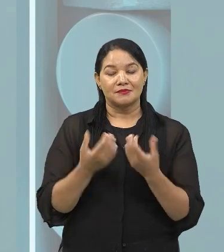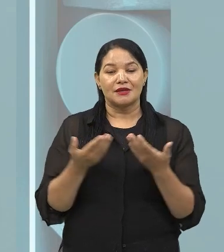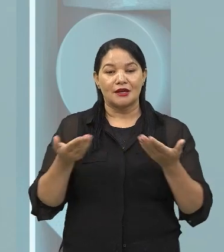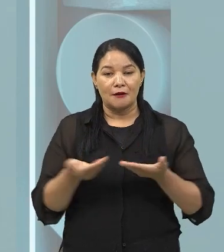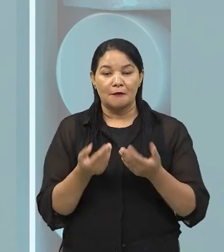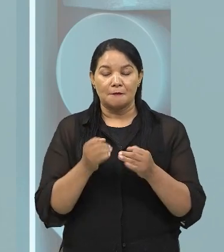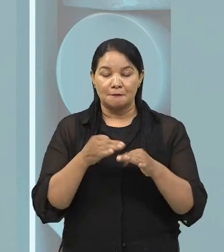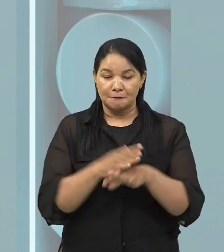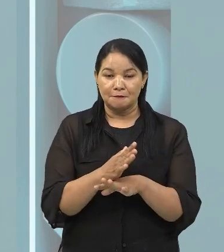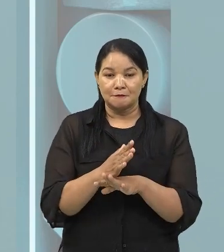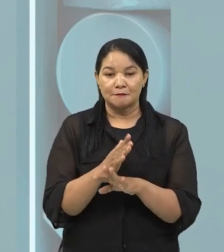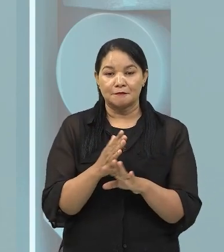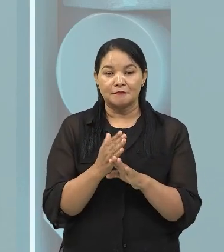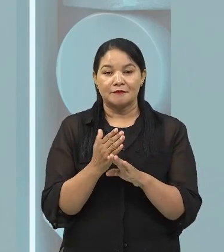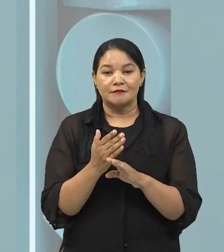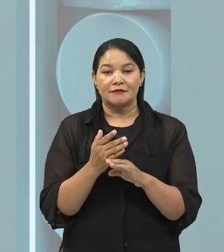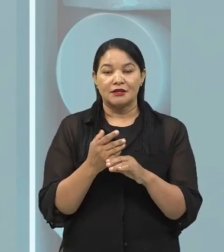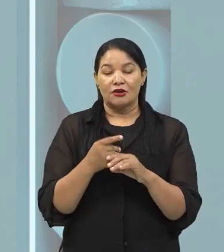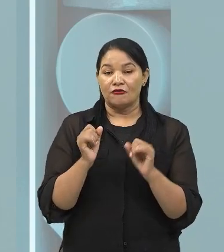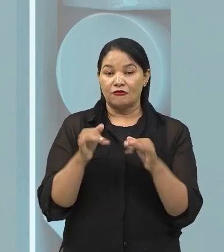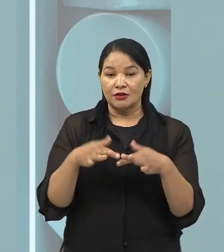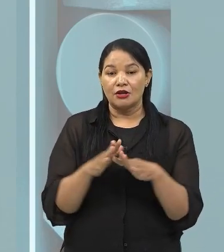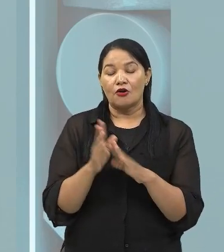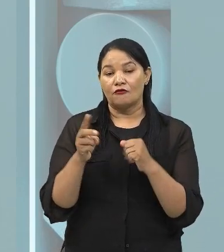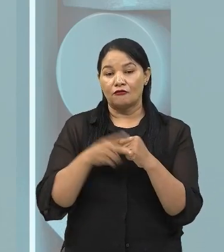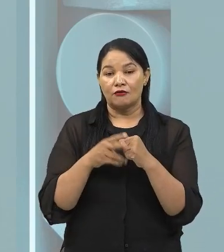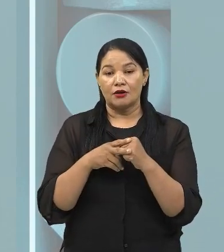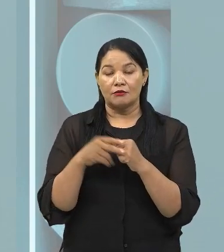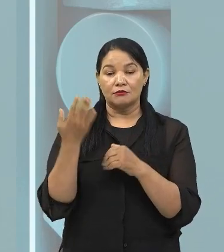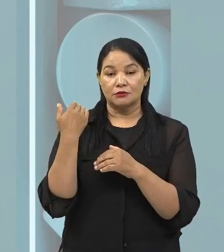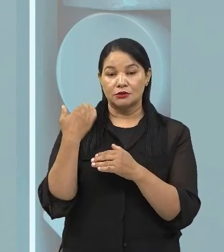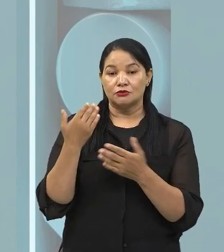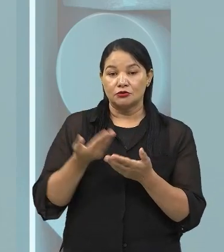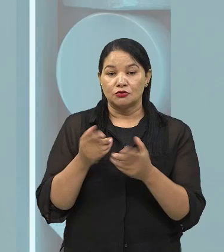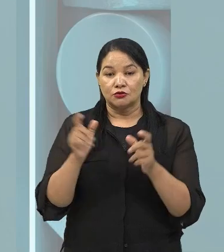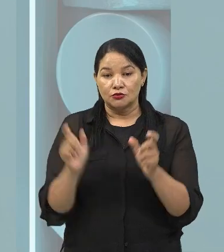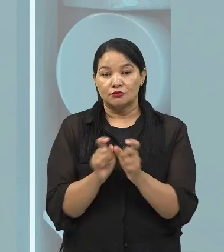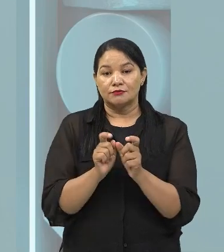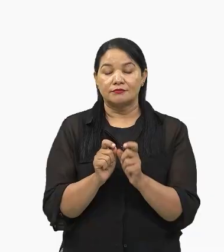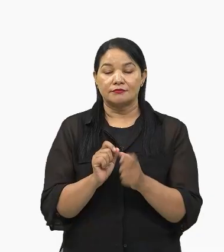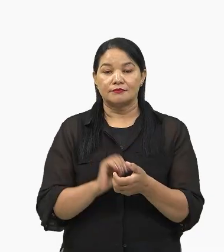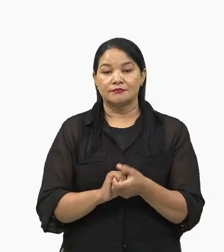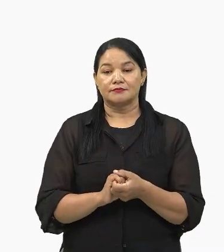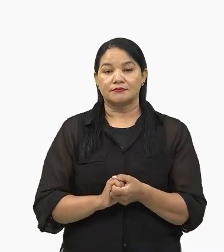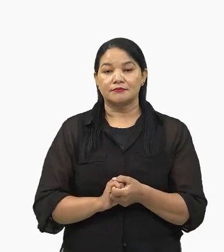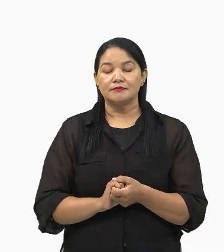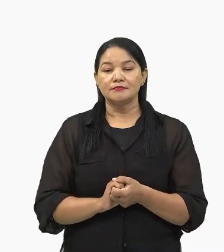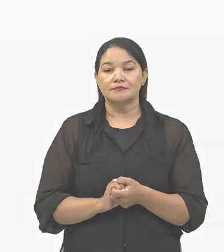encerramos o pretérito perfeito composto com os verbos irregulares.